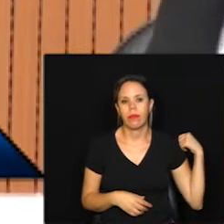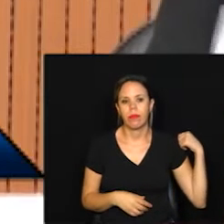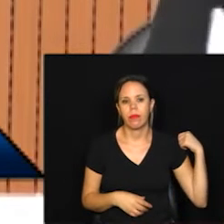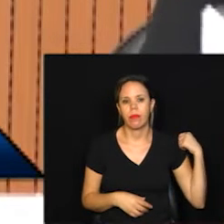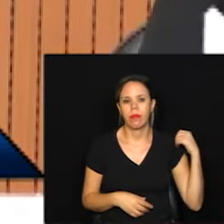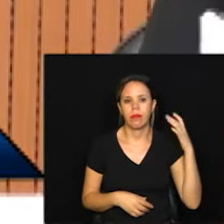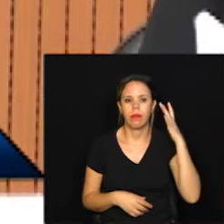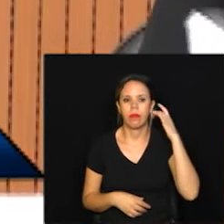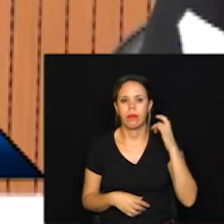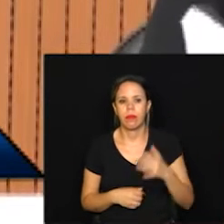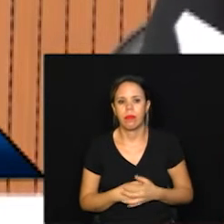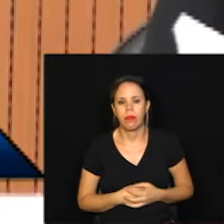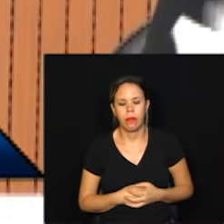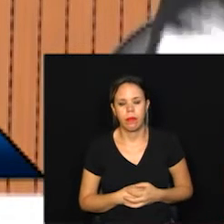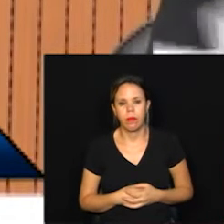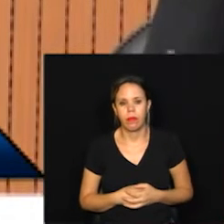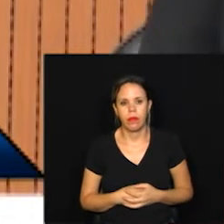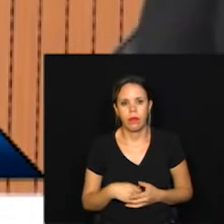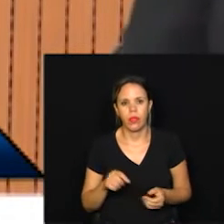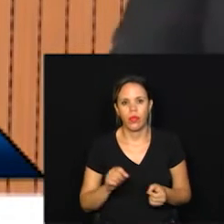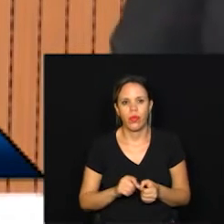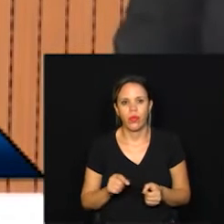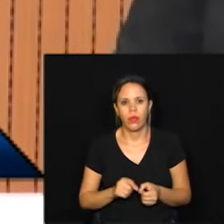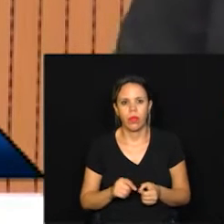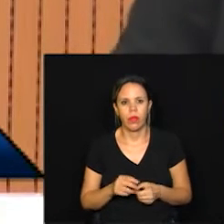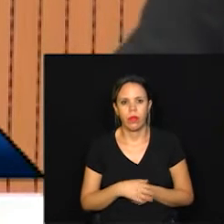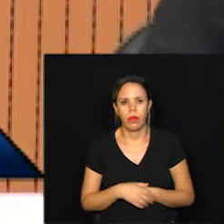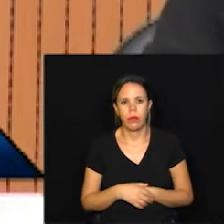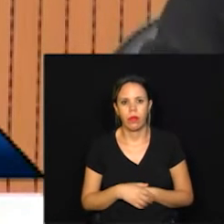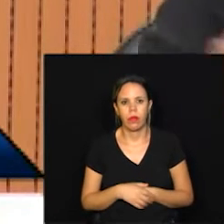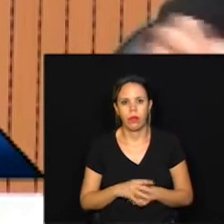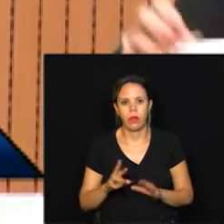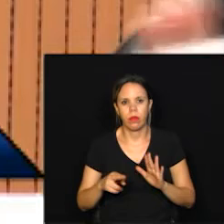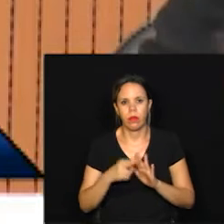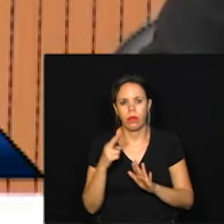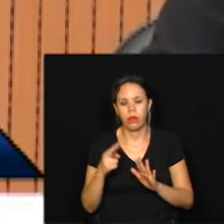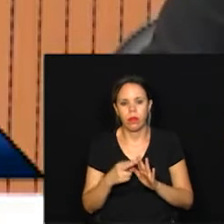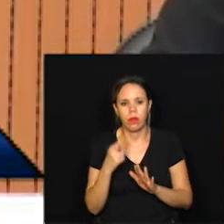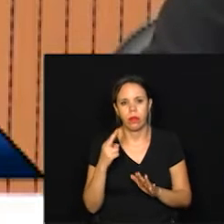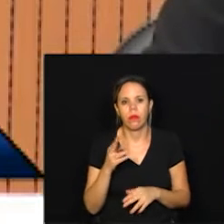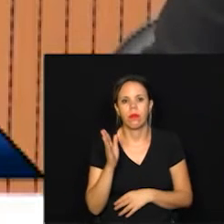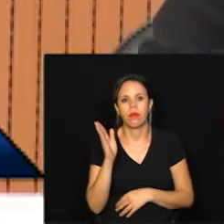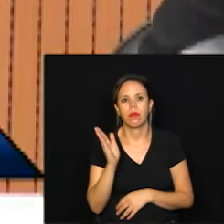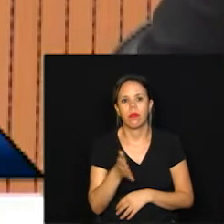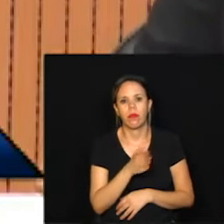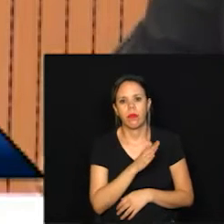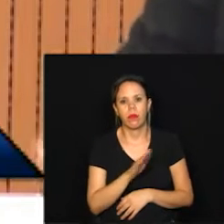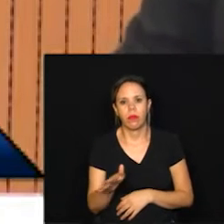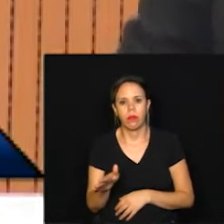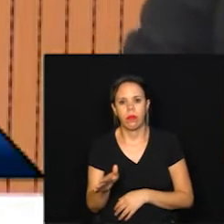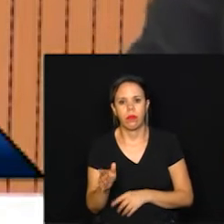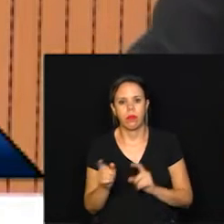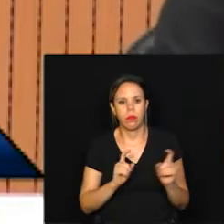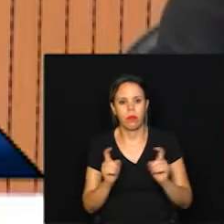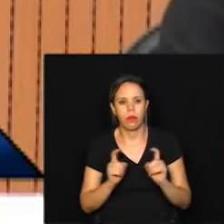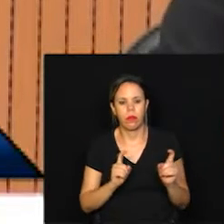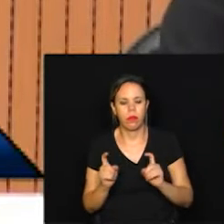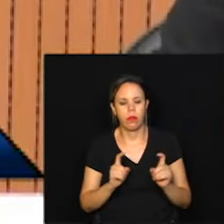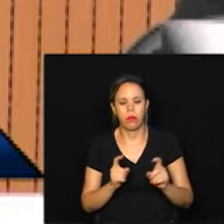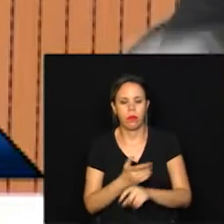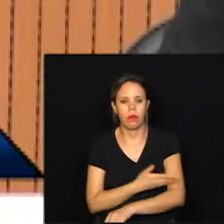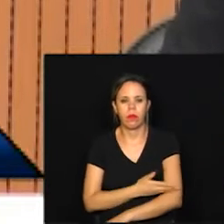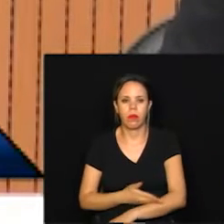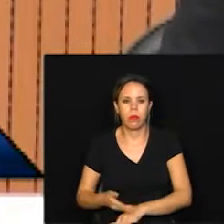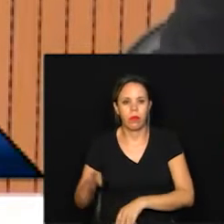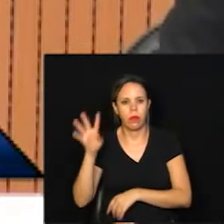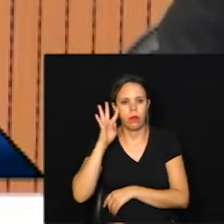amanhã eu devo fazer uma resolução cancelando a reunião ordinária